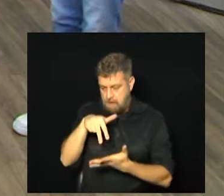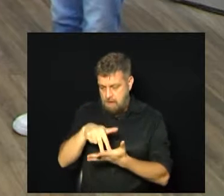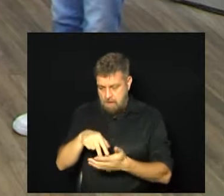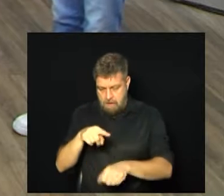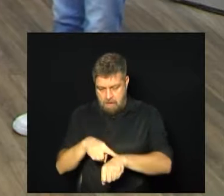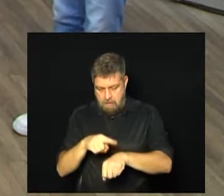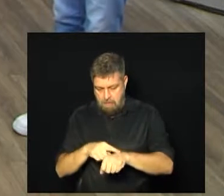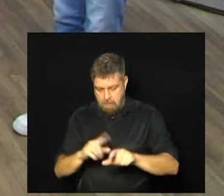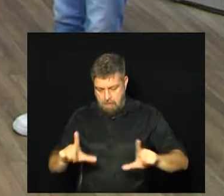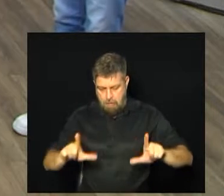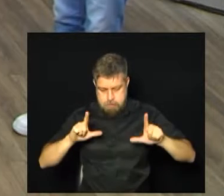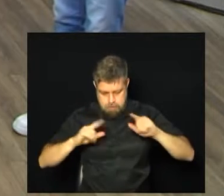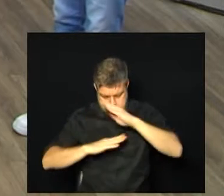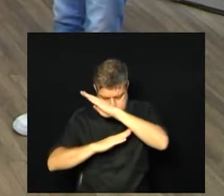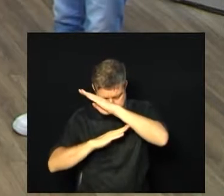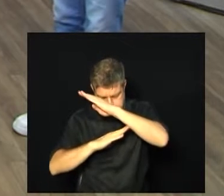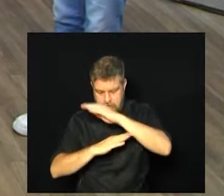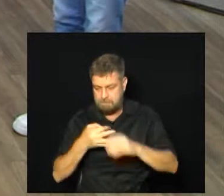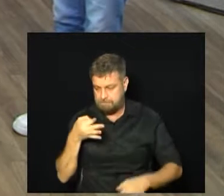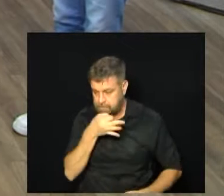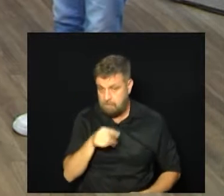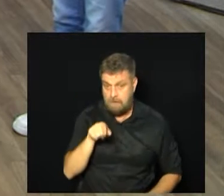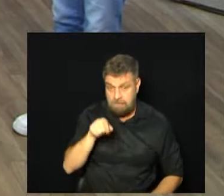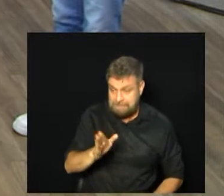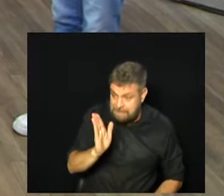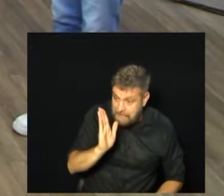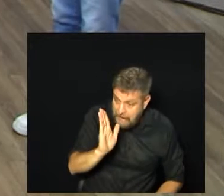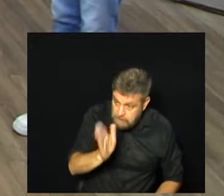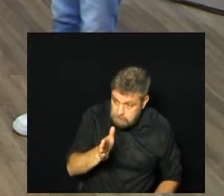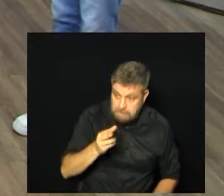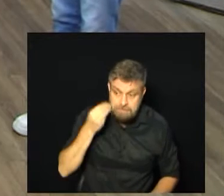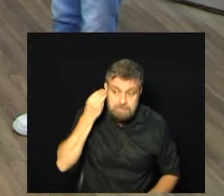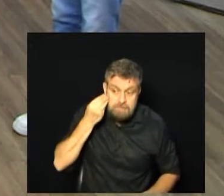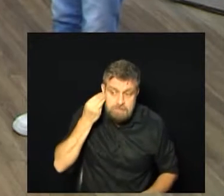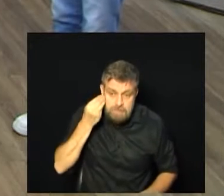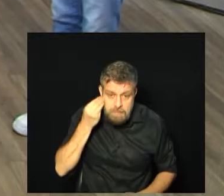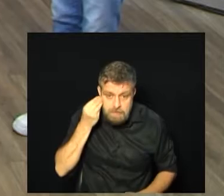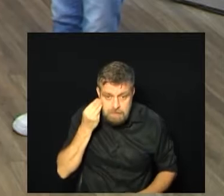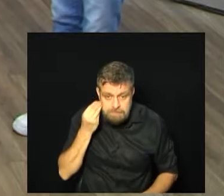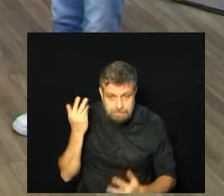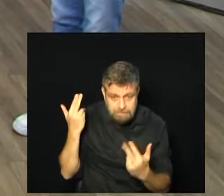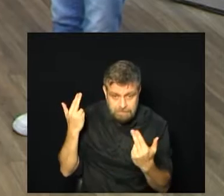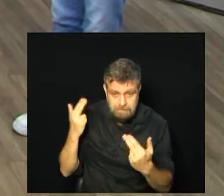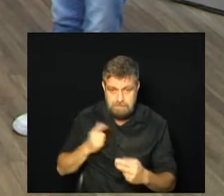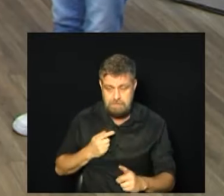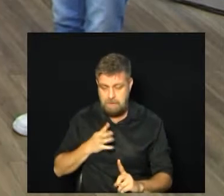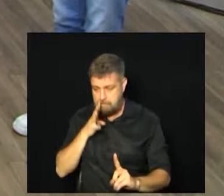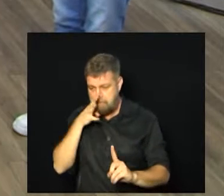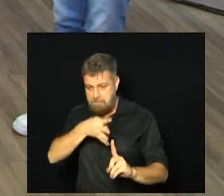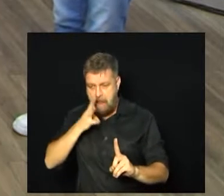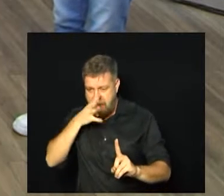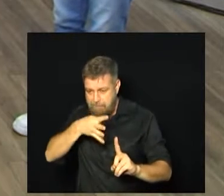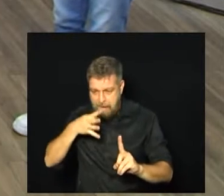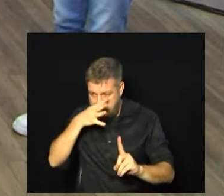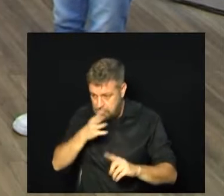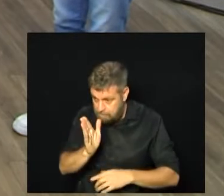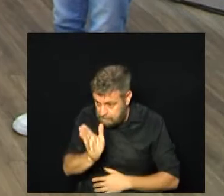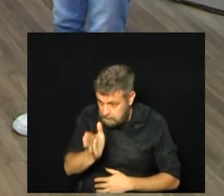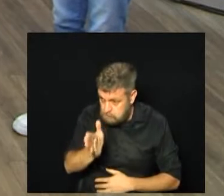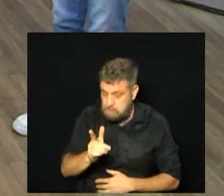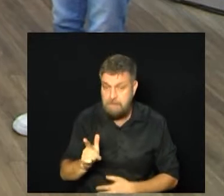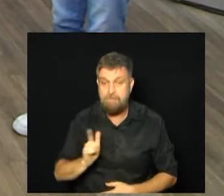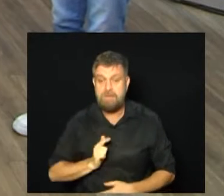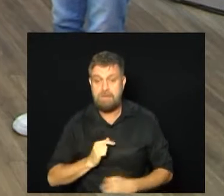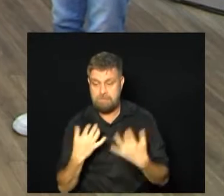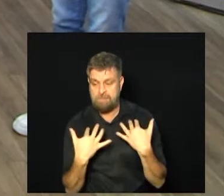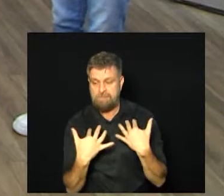com a TV Câmara Campinas. Você já tinha passado por uma situação em que fora agredida desta maneira, e para quem